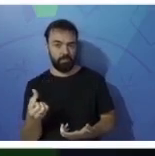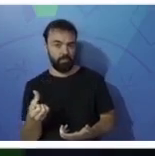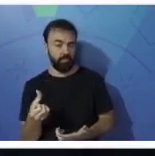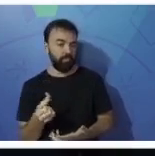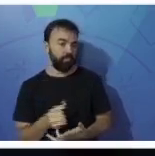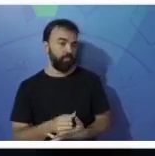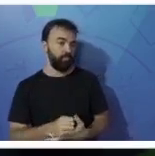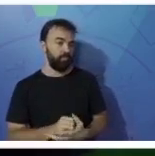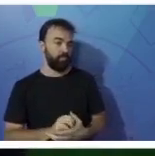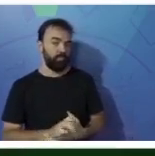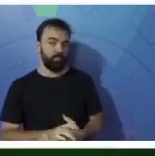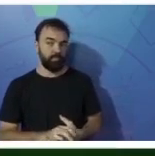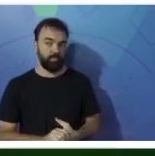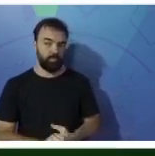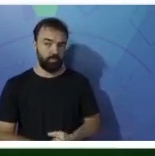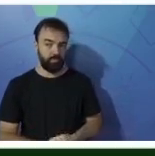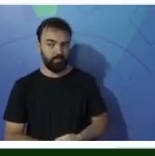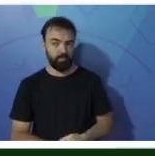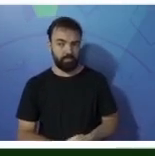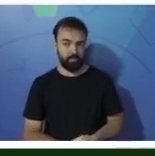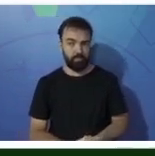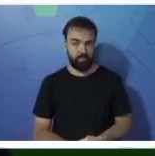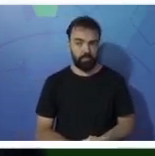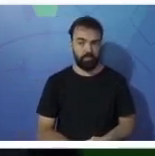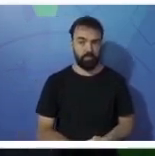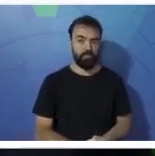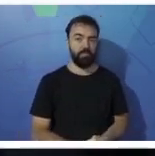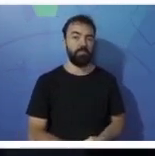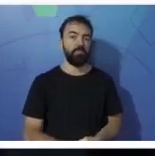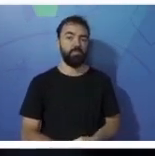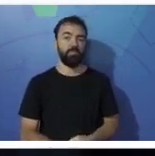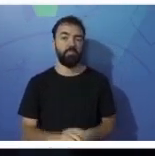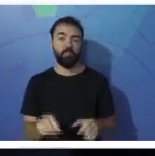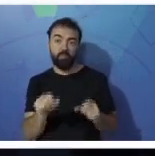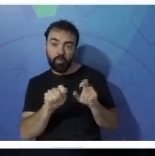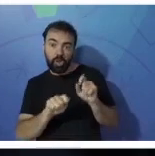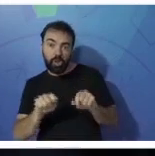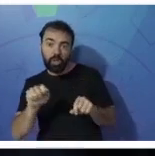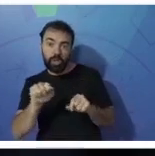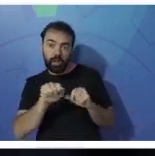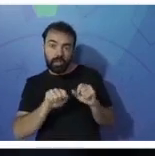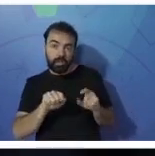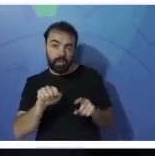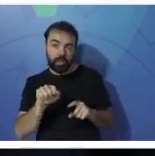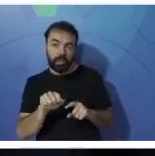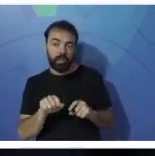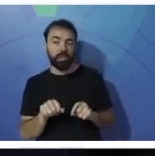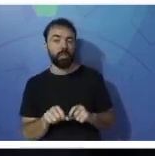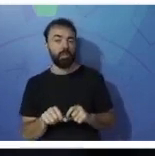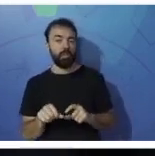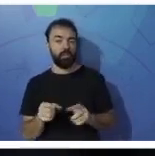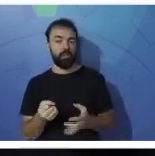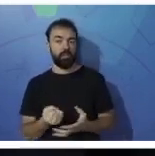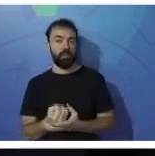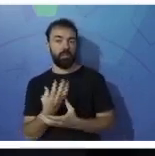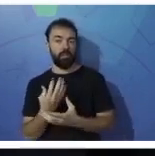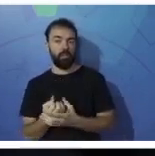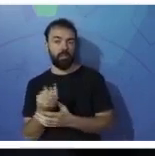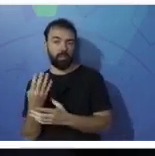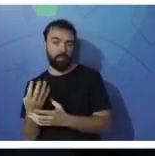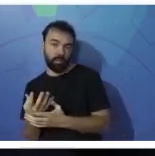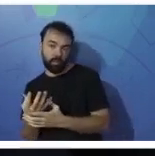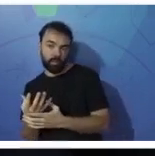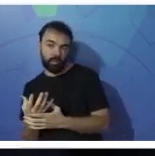tá? Vocês vão aqui numerar os acontecimentos relatados pelo Papai Noel no